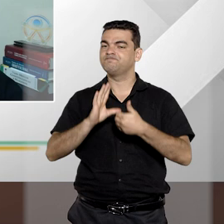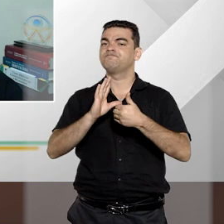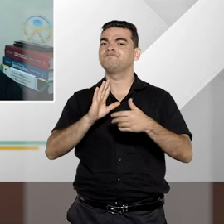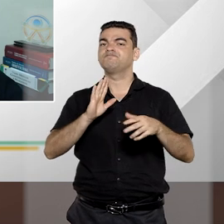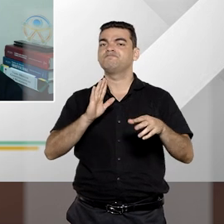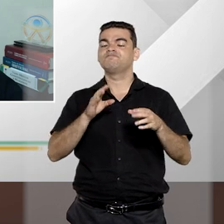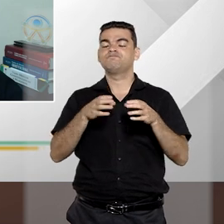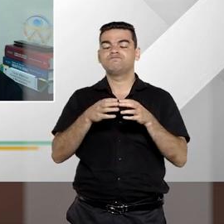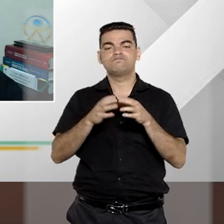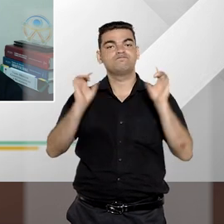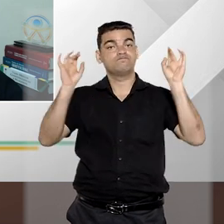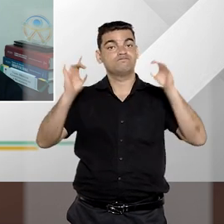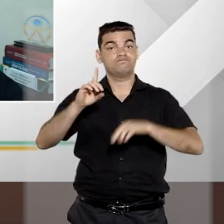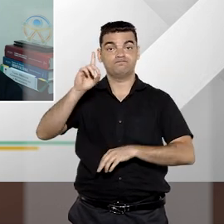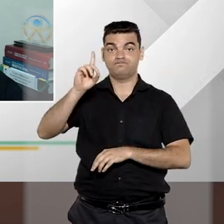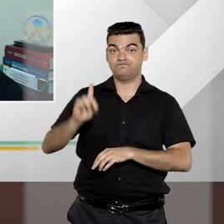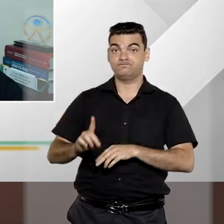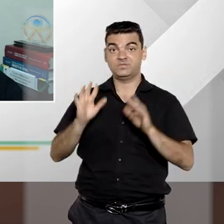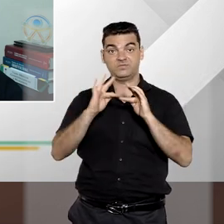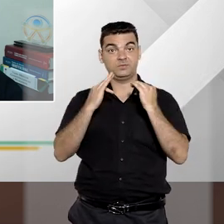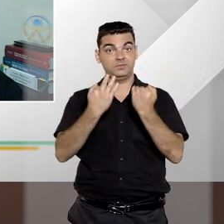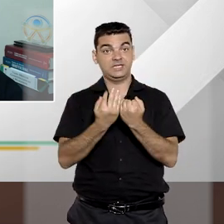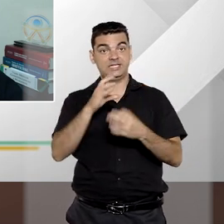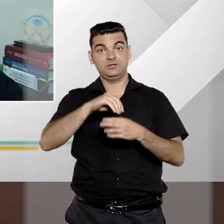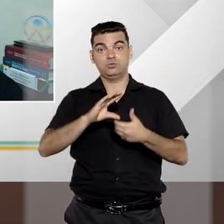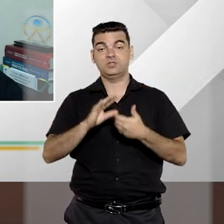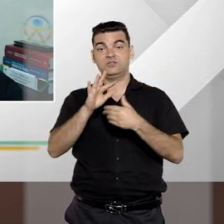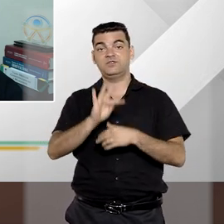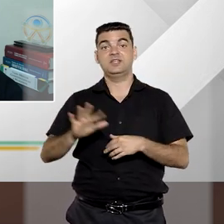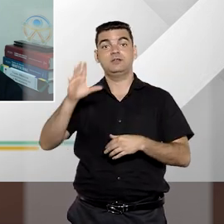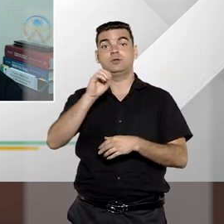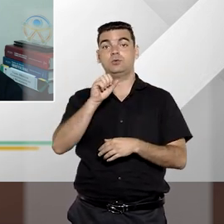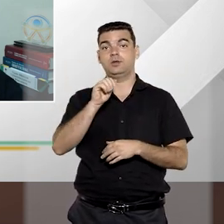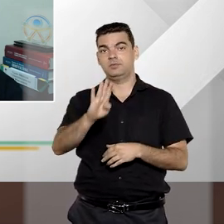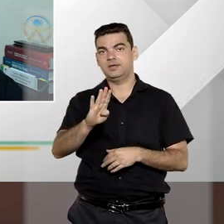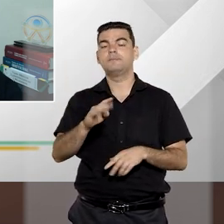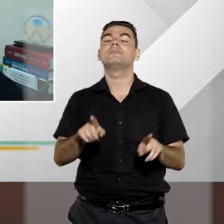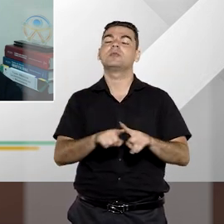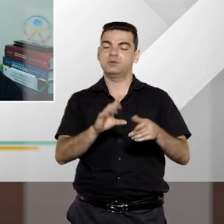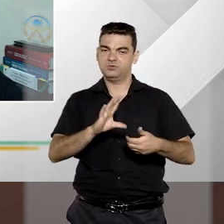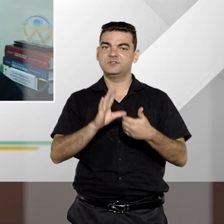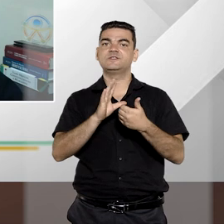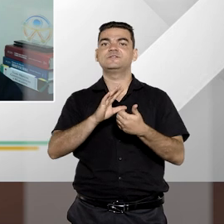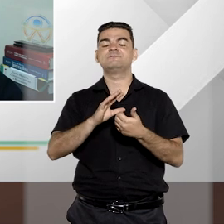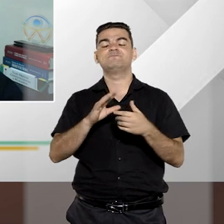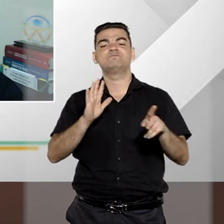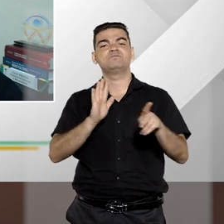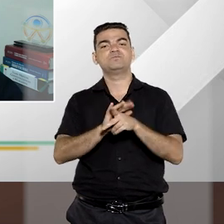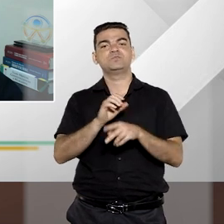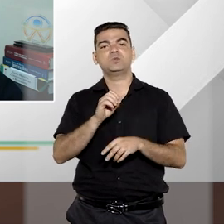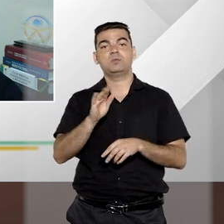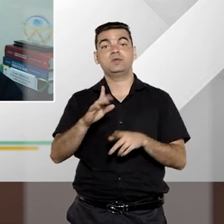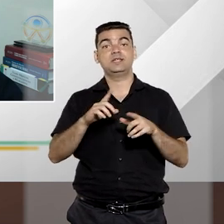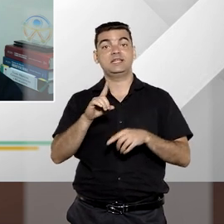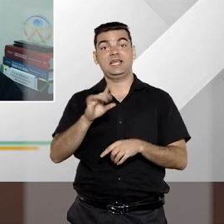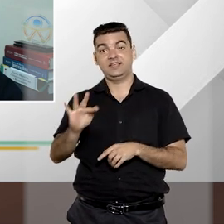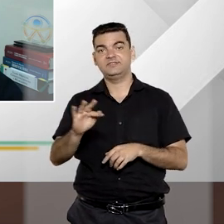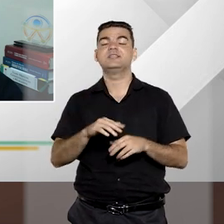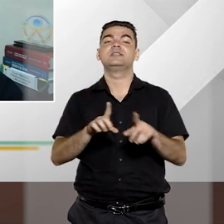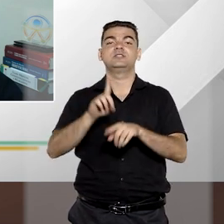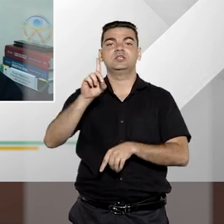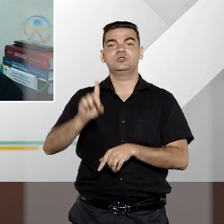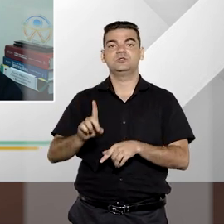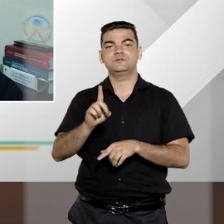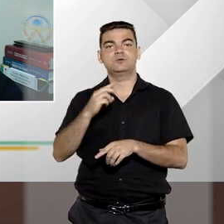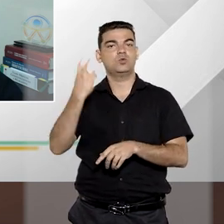da Comissão Especial de Direito de Família do Conselho Federal da OAB, conselheira seccional da OABDF e